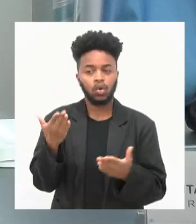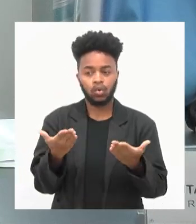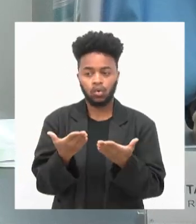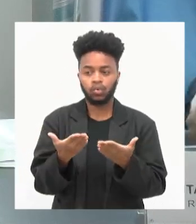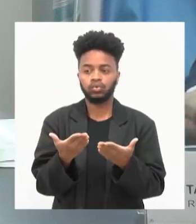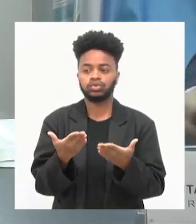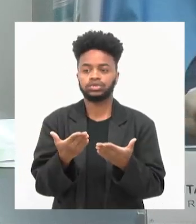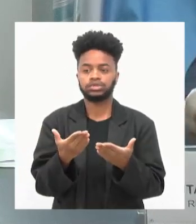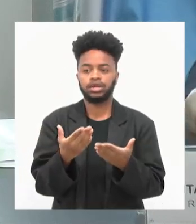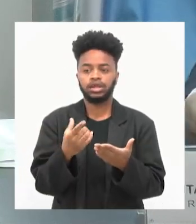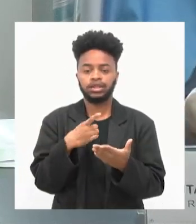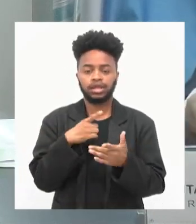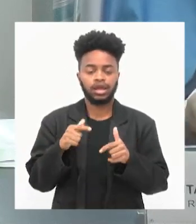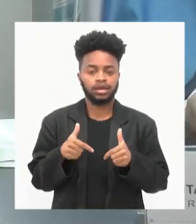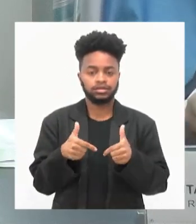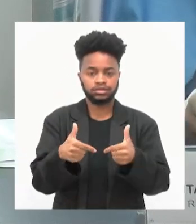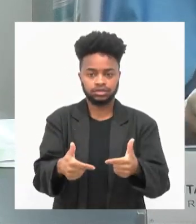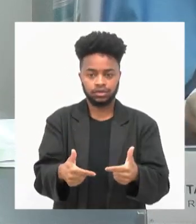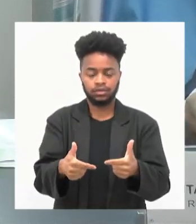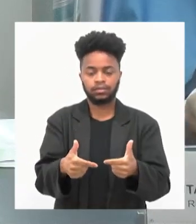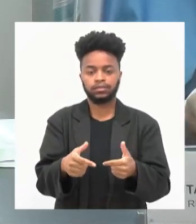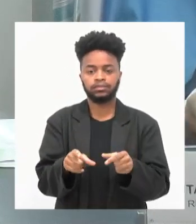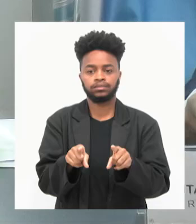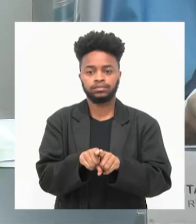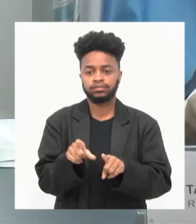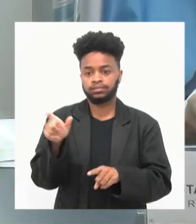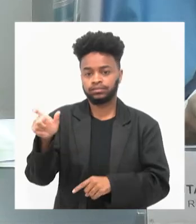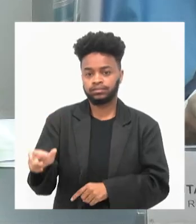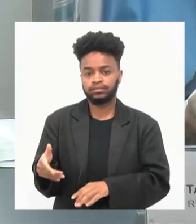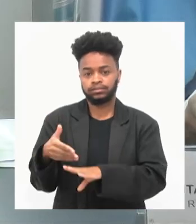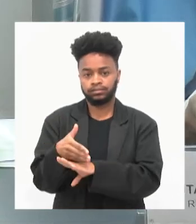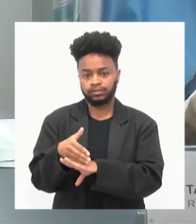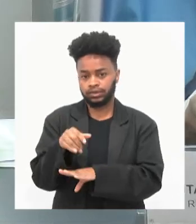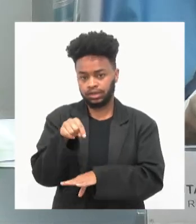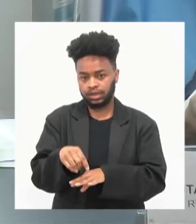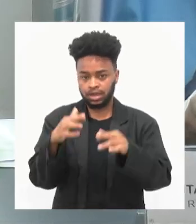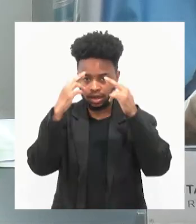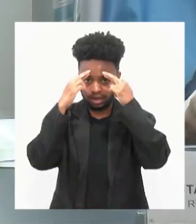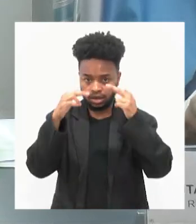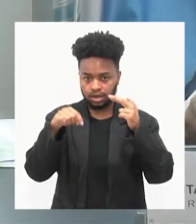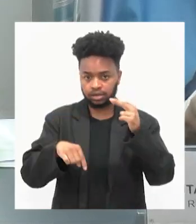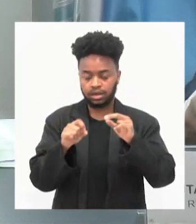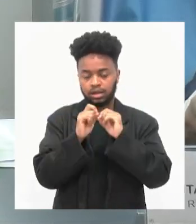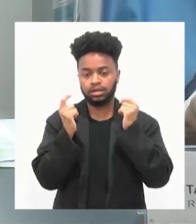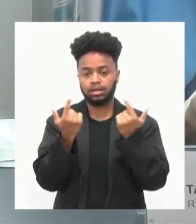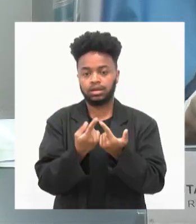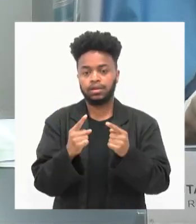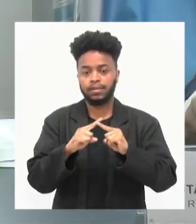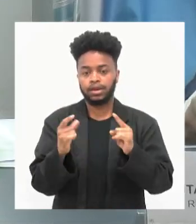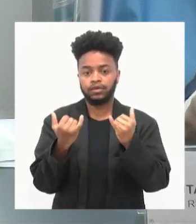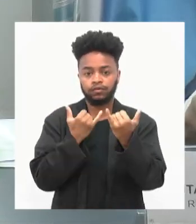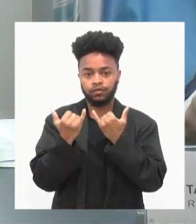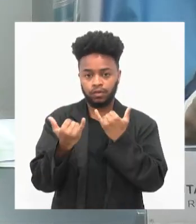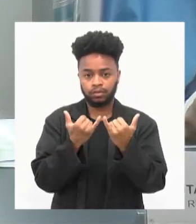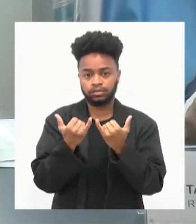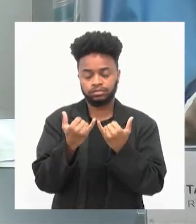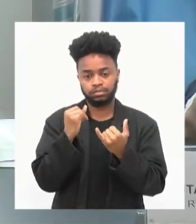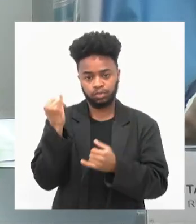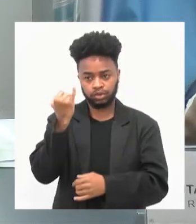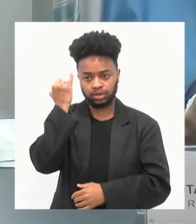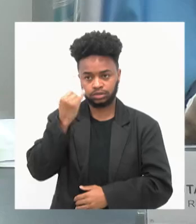solenidade, hoje teve a operação, enfim, e ele está aqui com muito respeito a essa casa, mas é uma informação que é muito